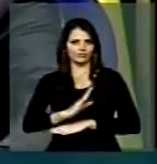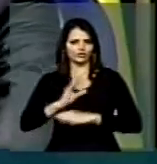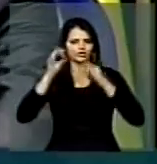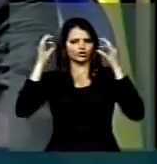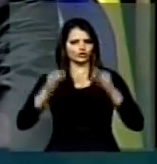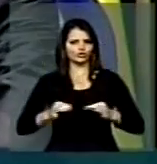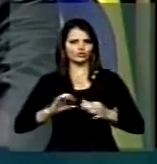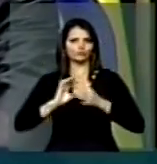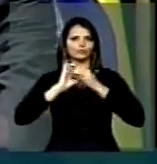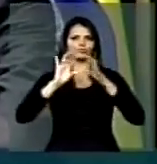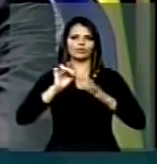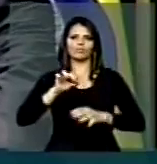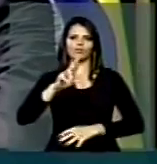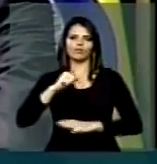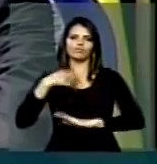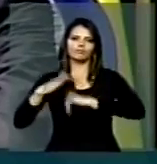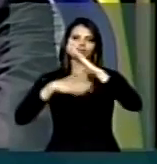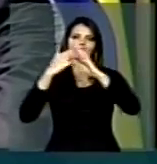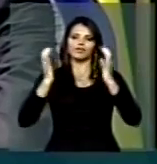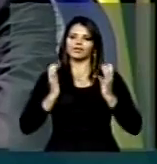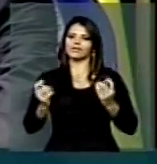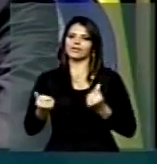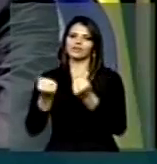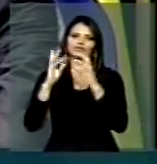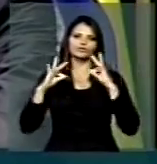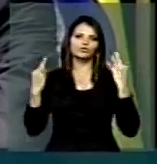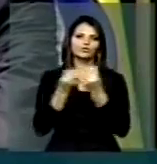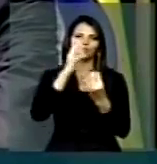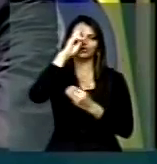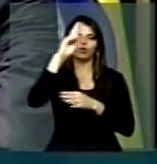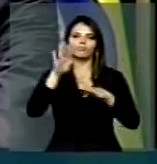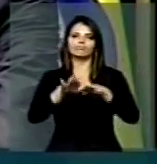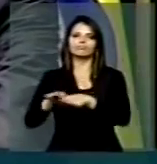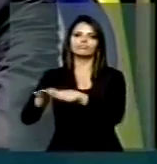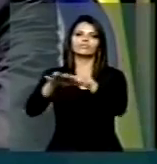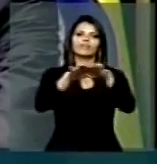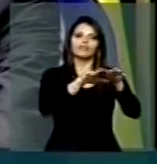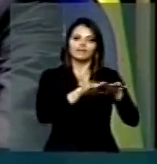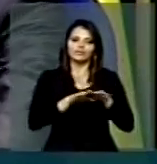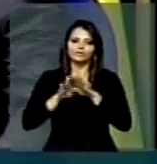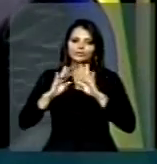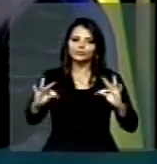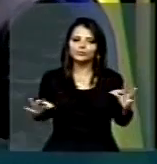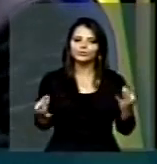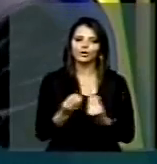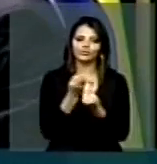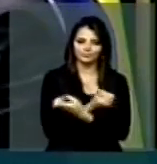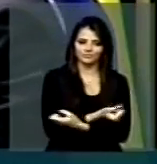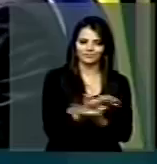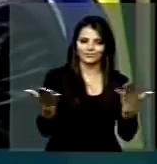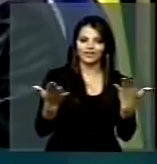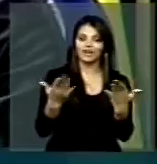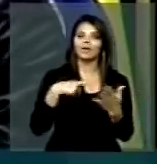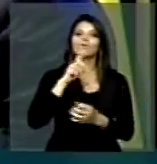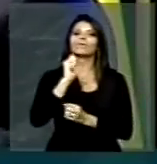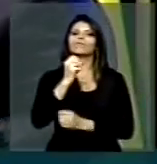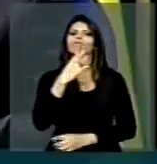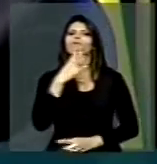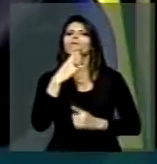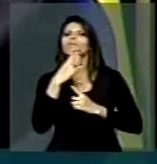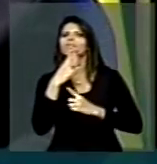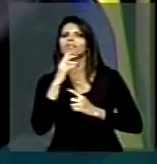as riquezas que pertencem a todos estejam realmente a serviço de todos. Um país em que o conhecimento, a renda e